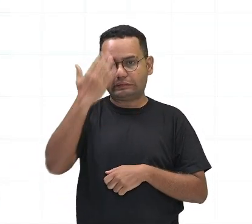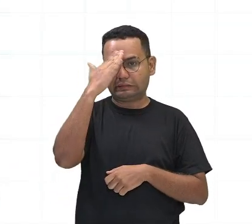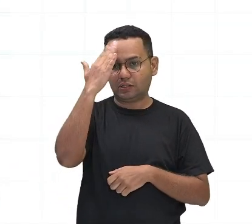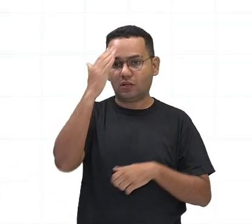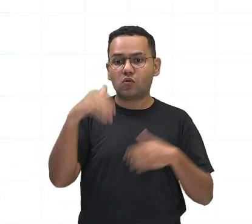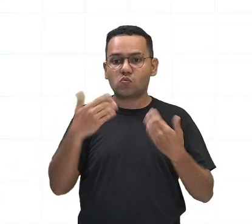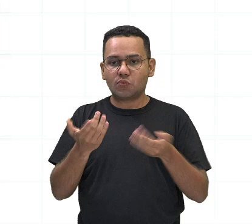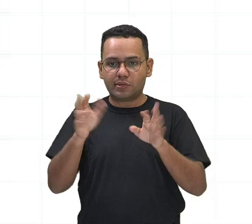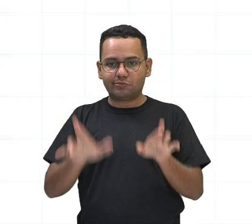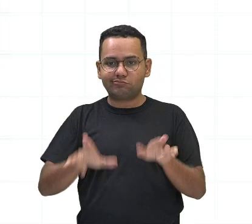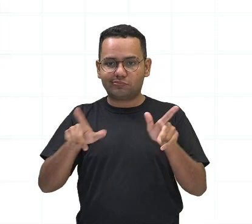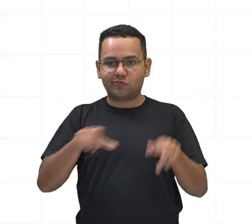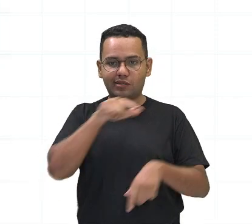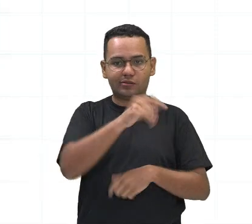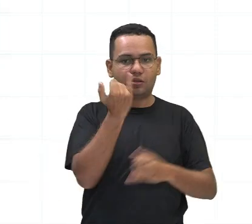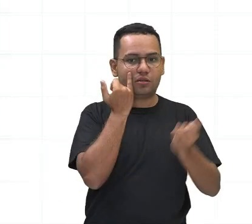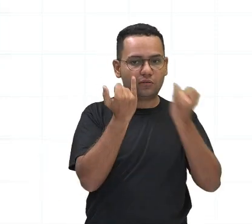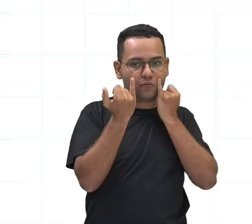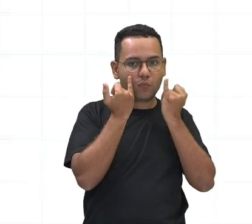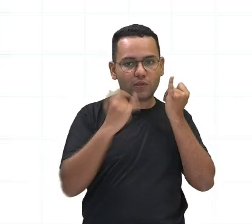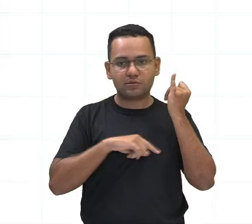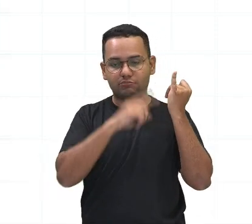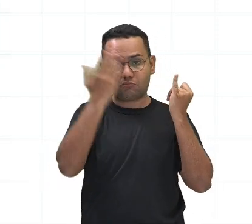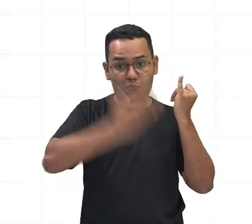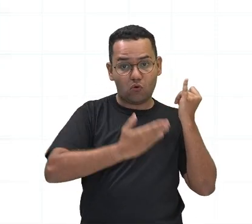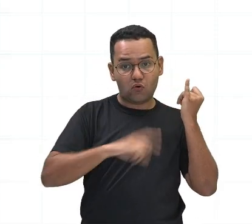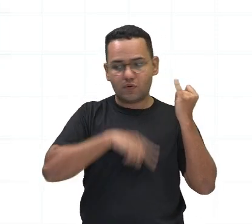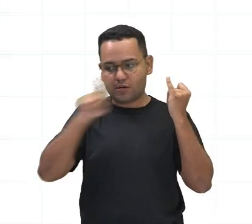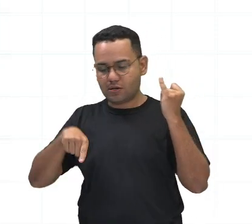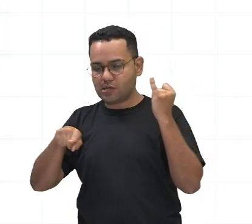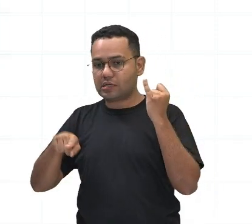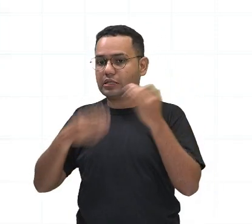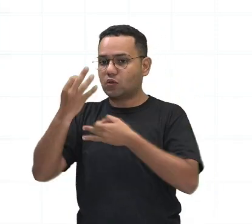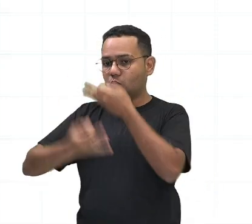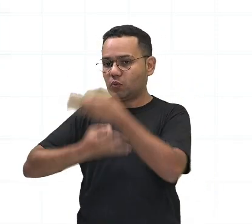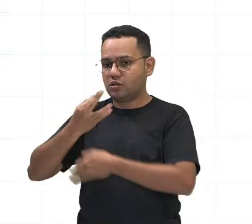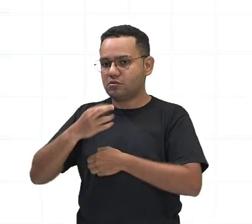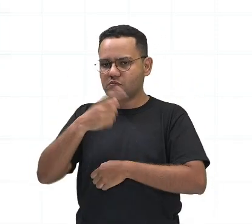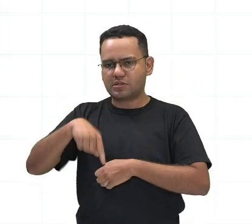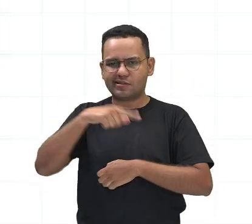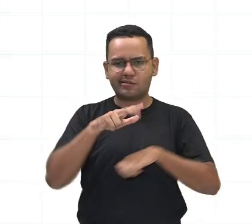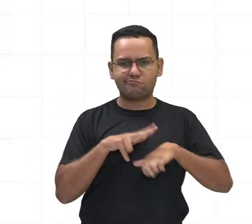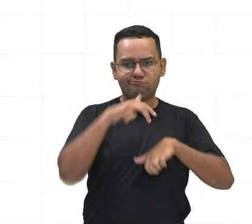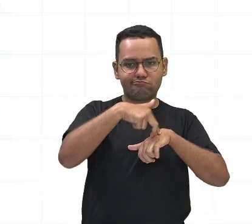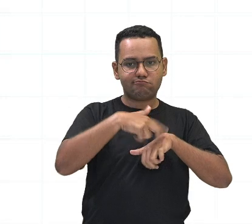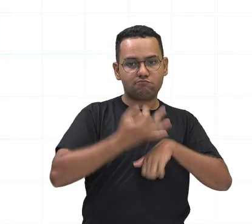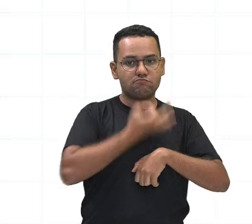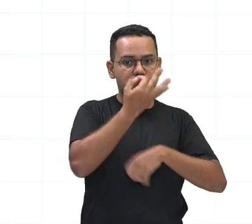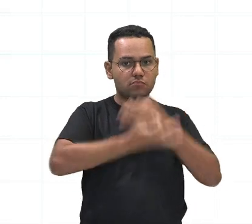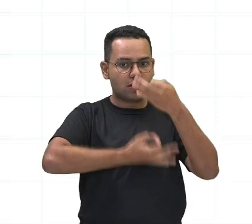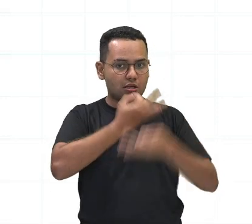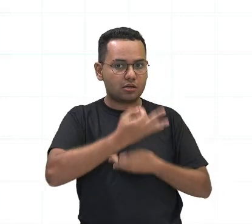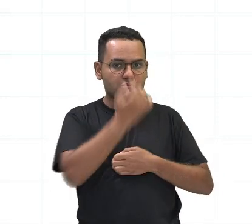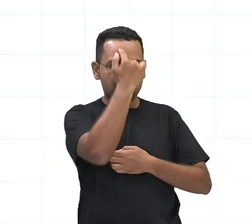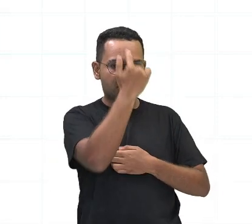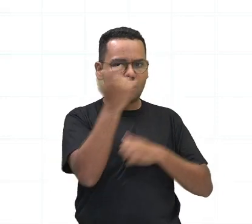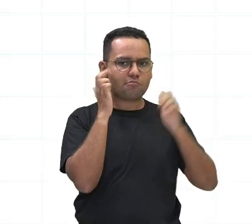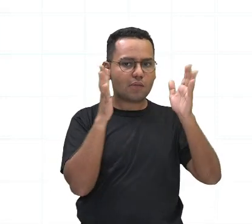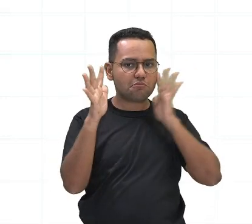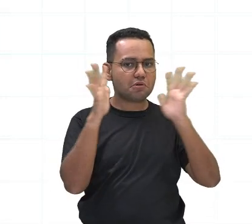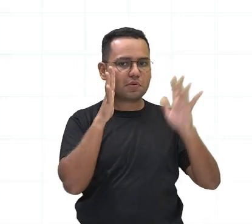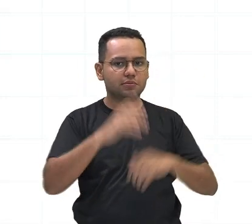diferença, né? Do que é fato, do que é opinião, do que é um posicionamento crítico, né, de como posicionar-se